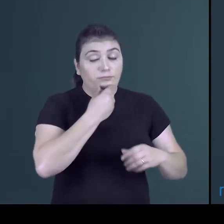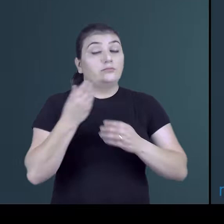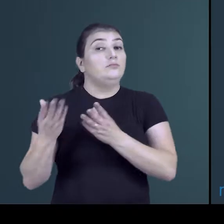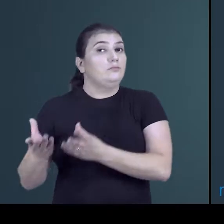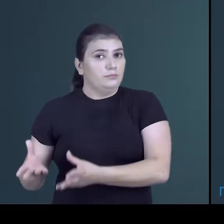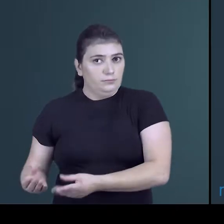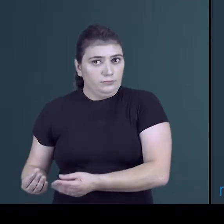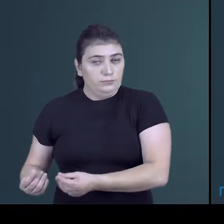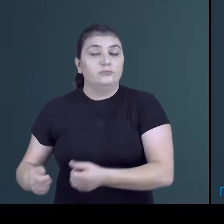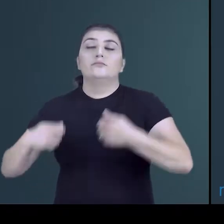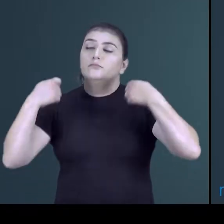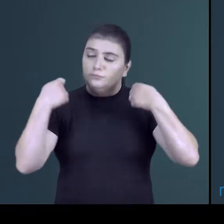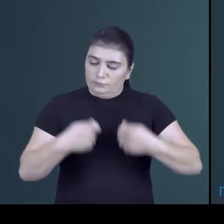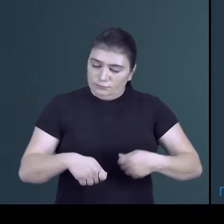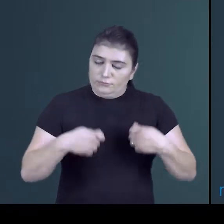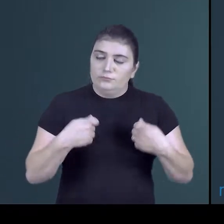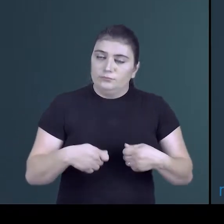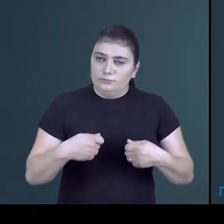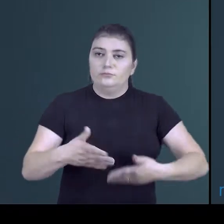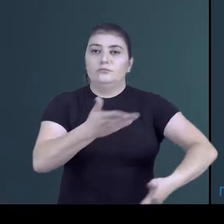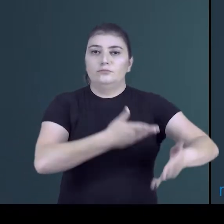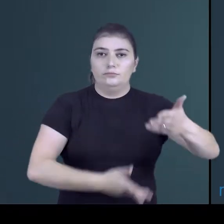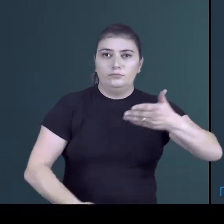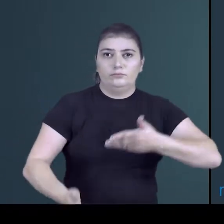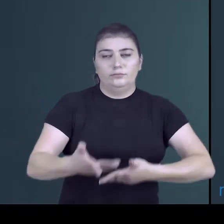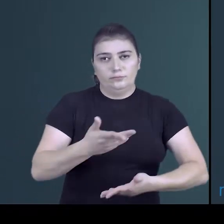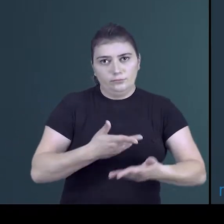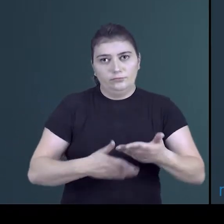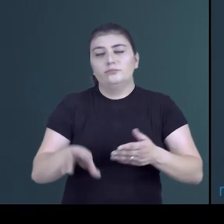plural, sendo necessário existir